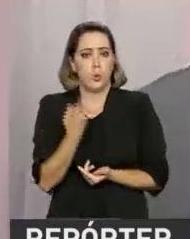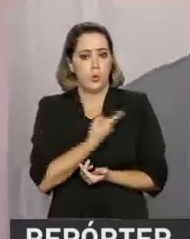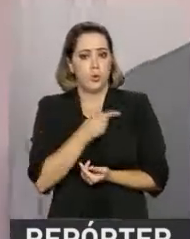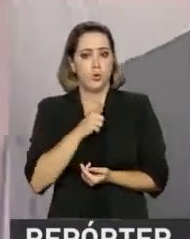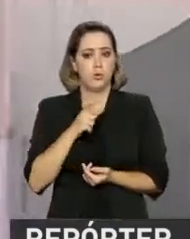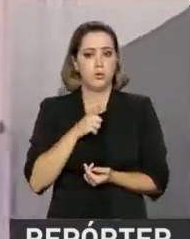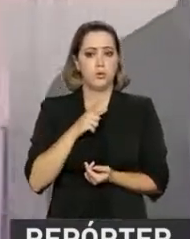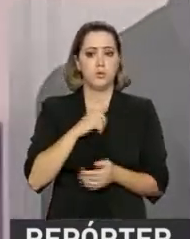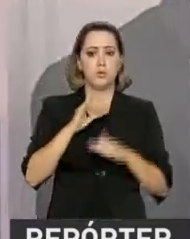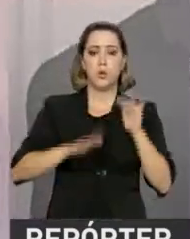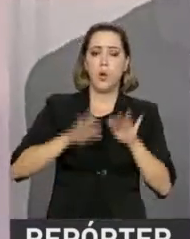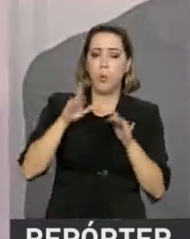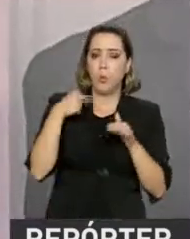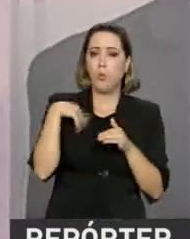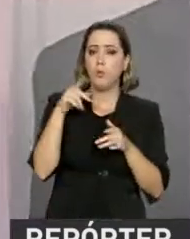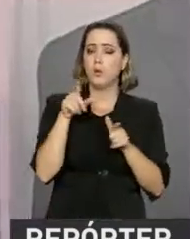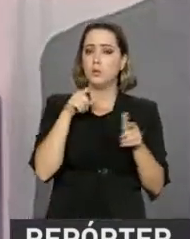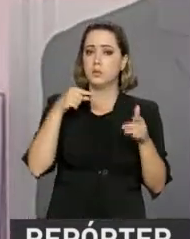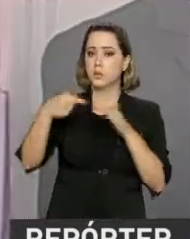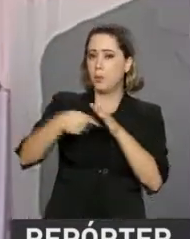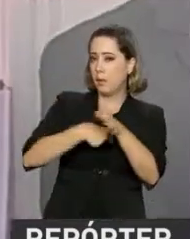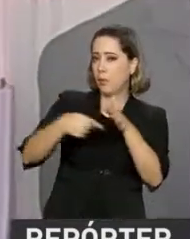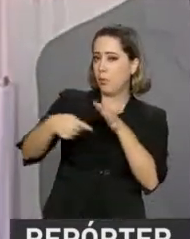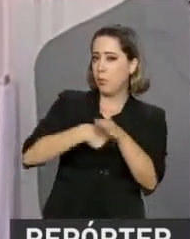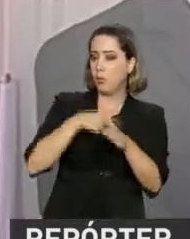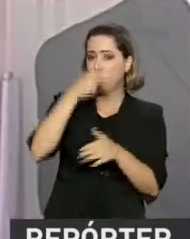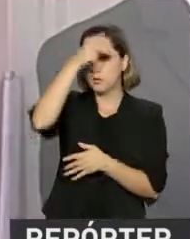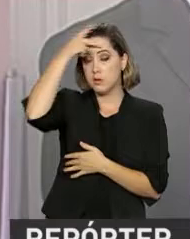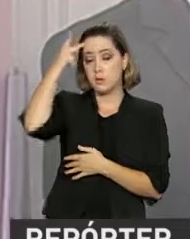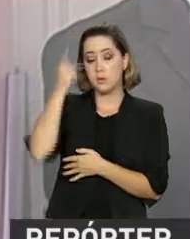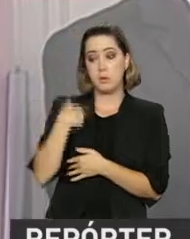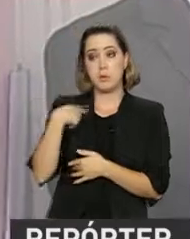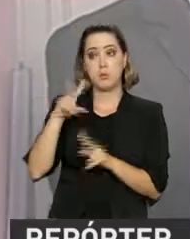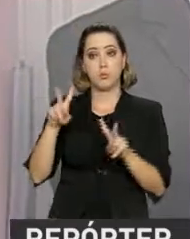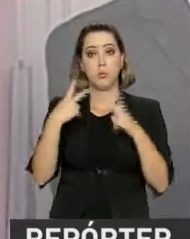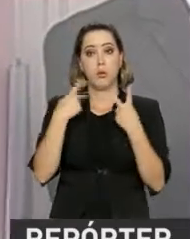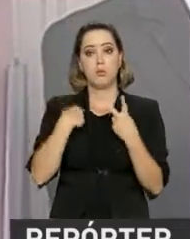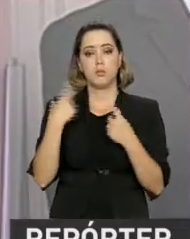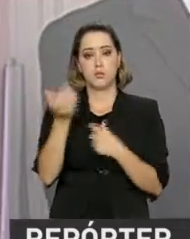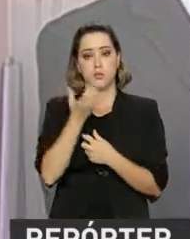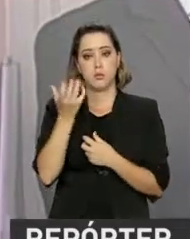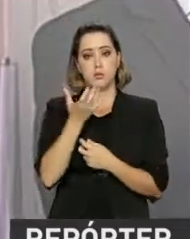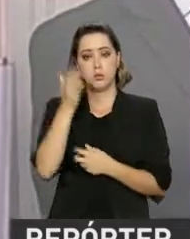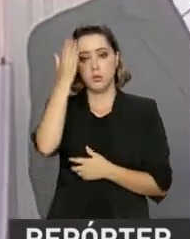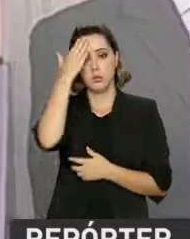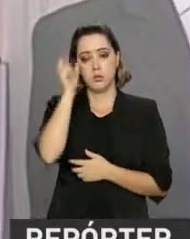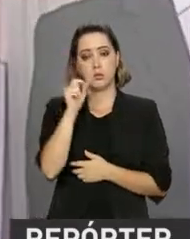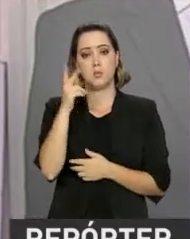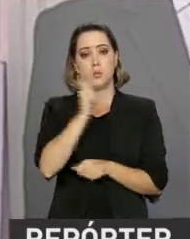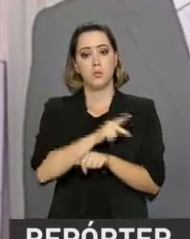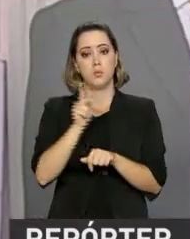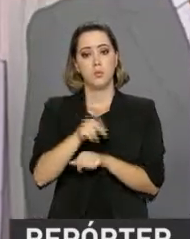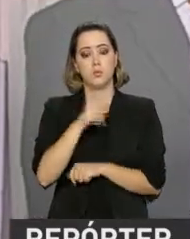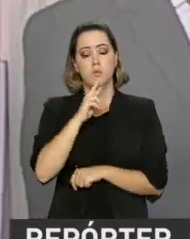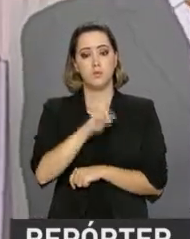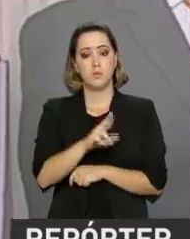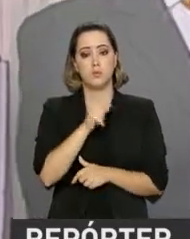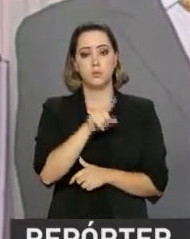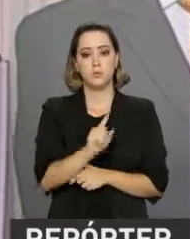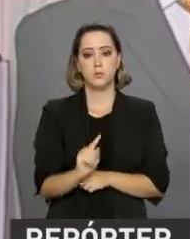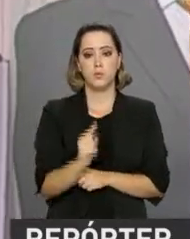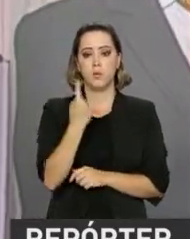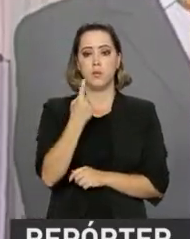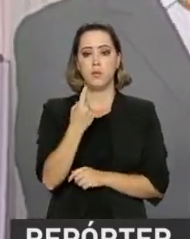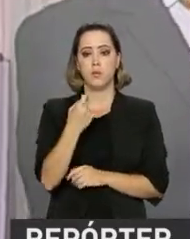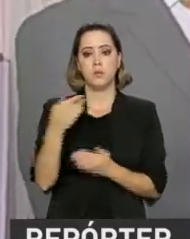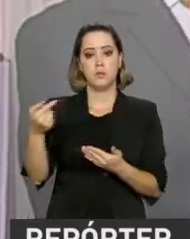aqui algumas perguntas mandadas pelos nossos telespectadores e que o professor vai responder agora. Esta primeira